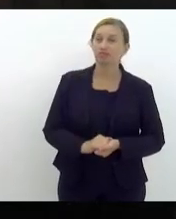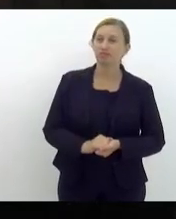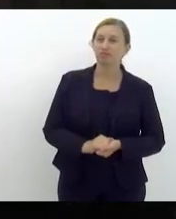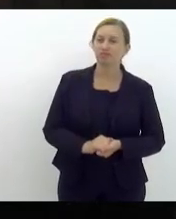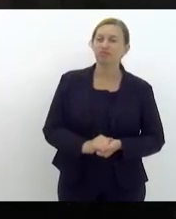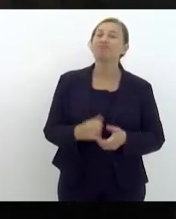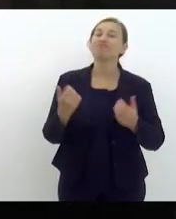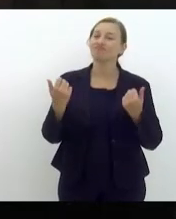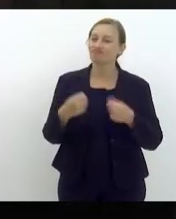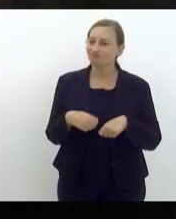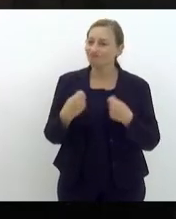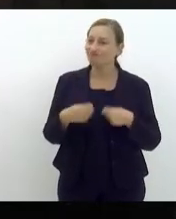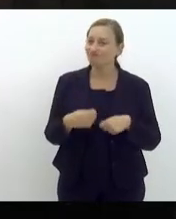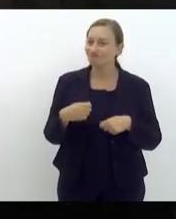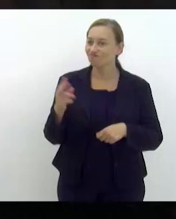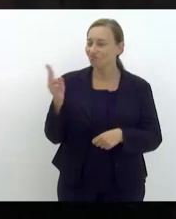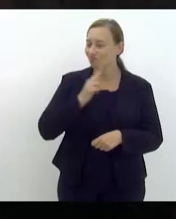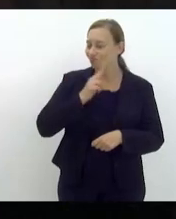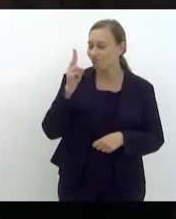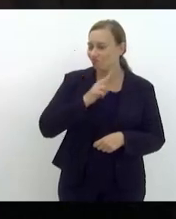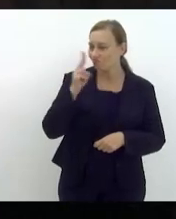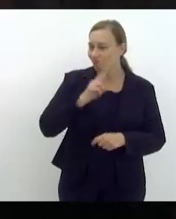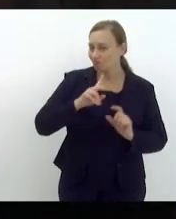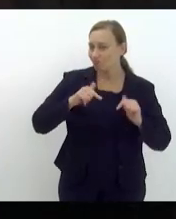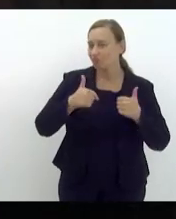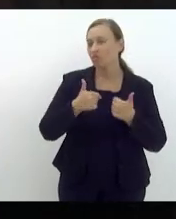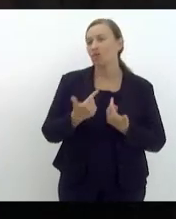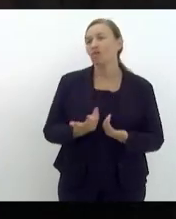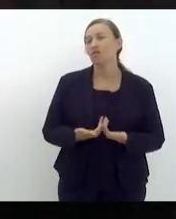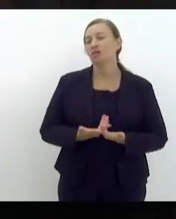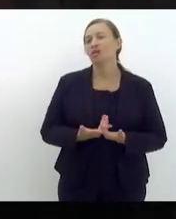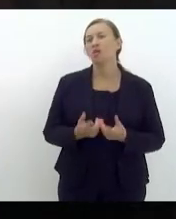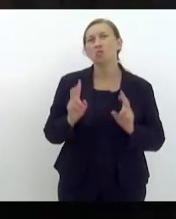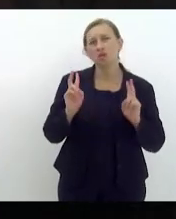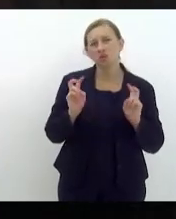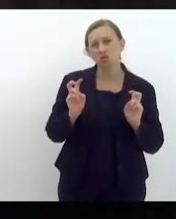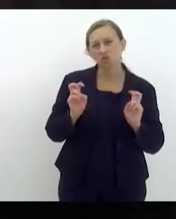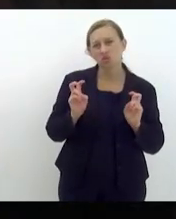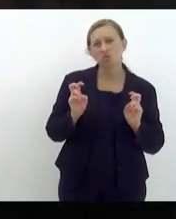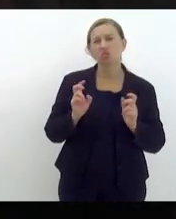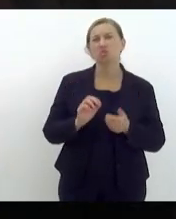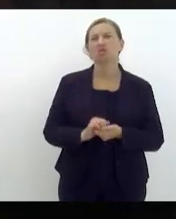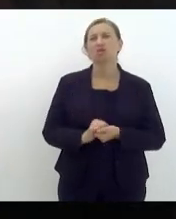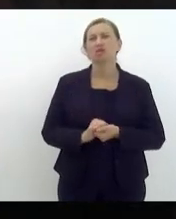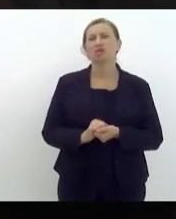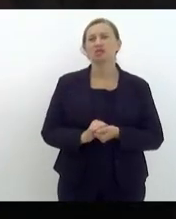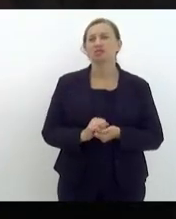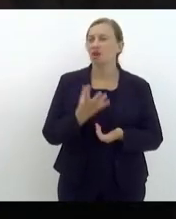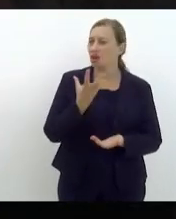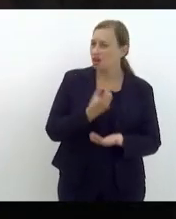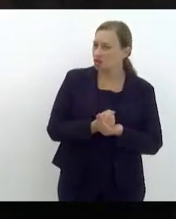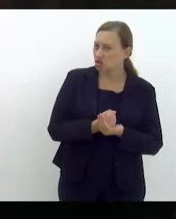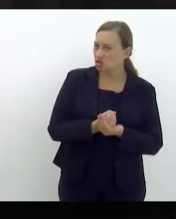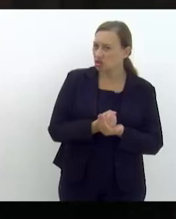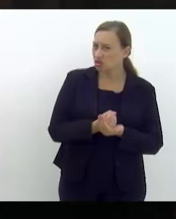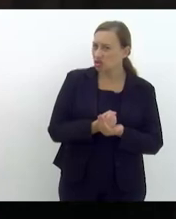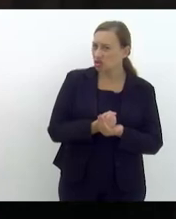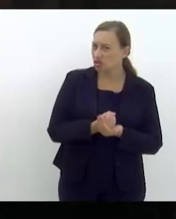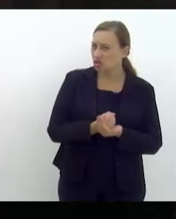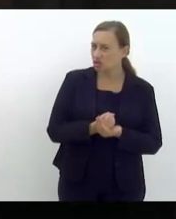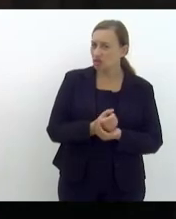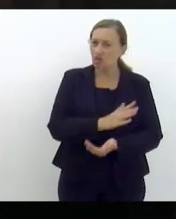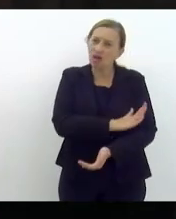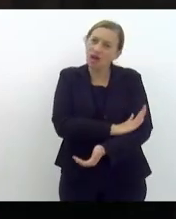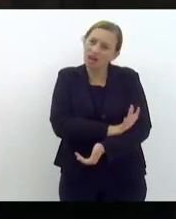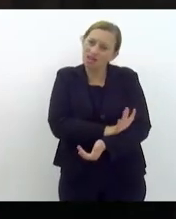que é necessário acelerar esse processo que é um caso que está tipicamente registrado como um caso de racismo